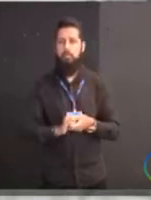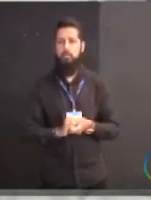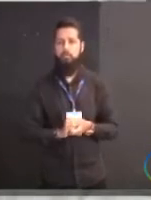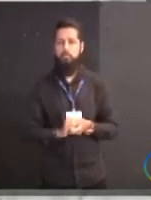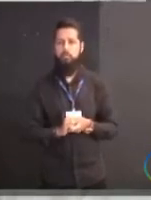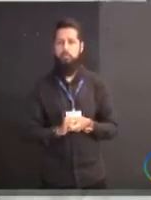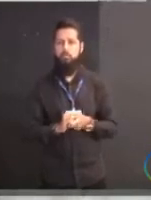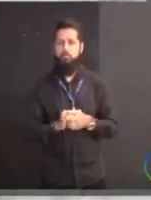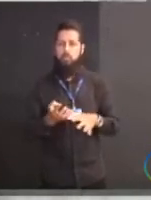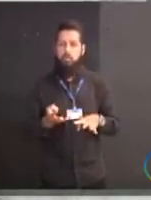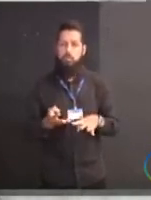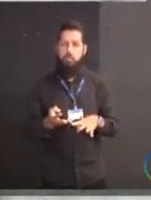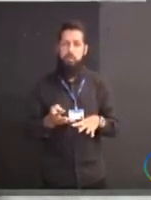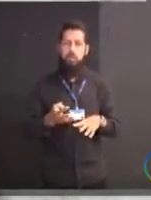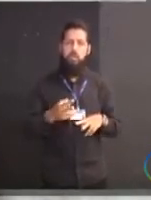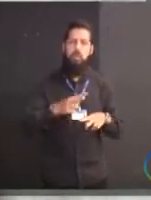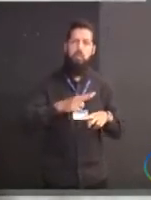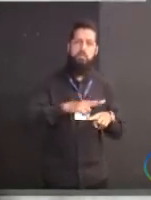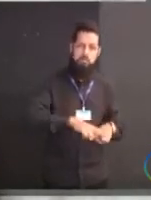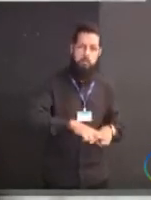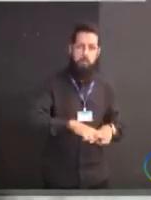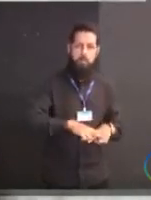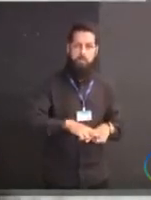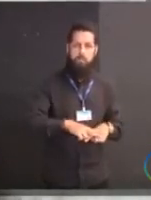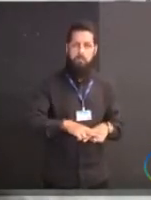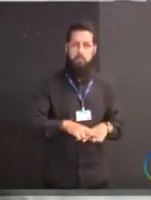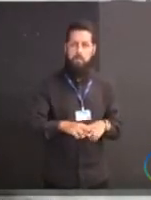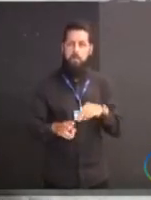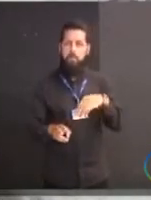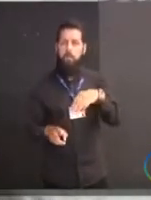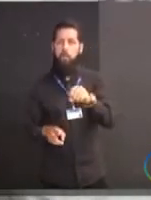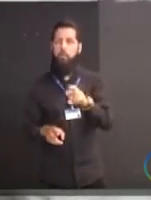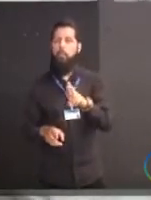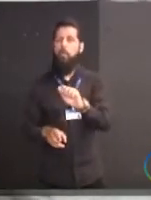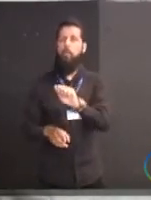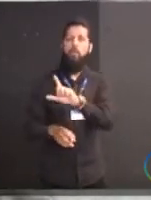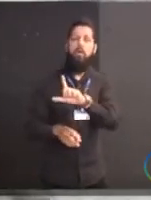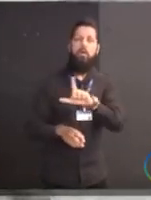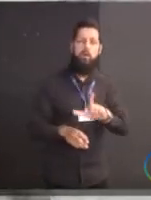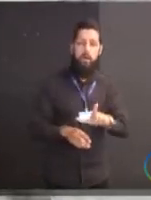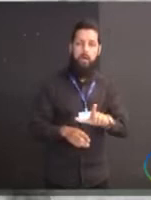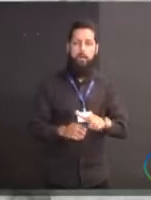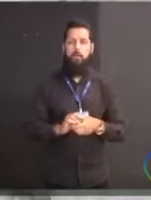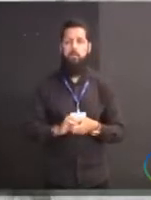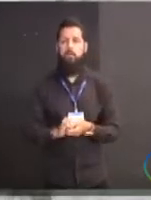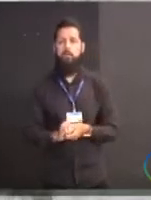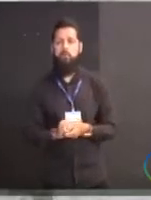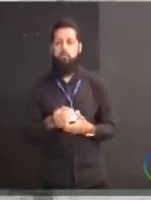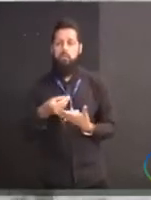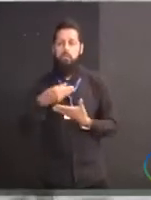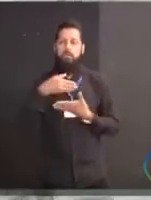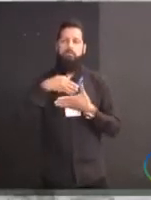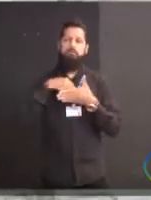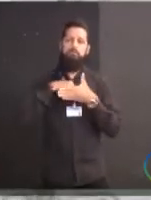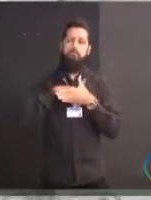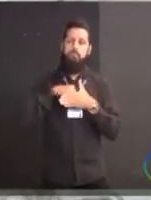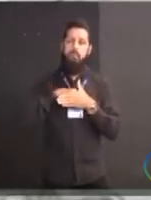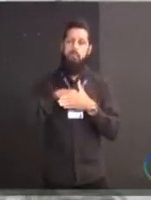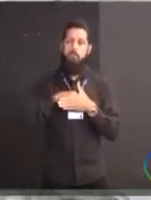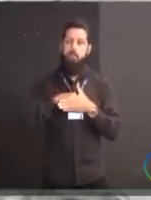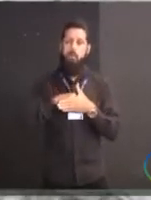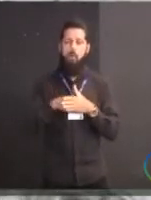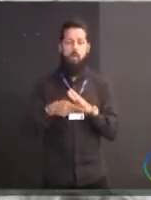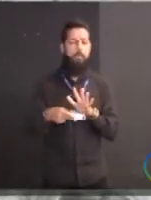cativeiro moral ao ambiente inferior, não propriamente inferior, mas